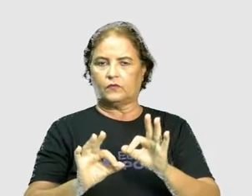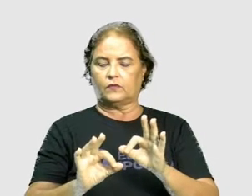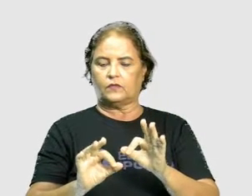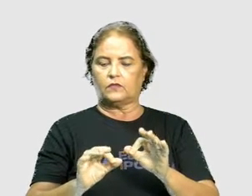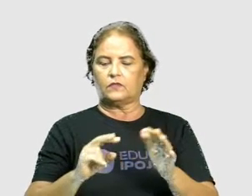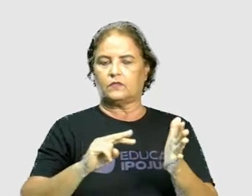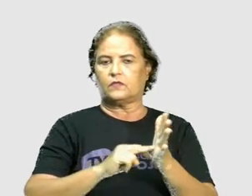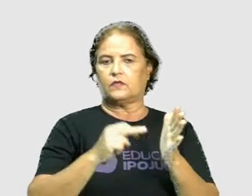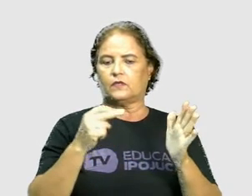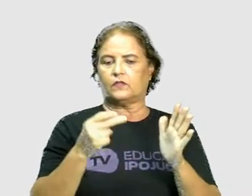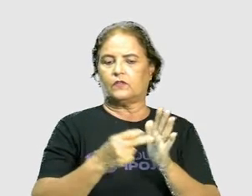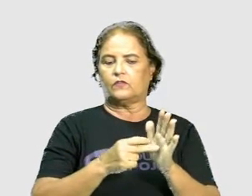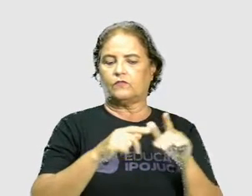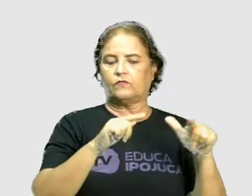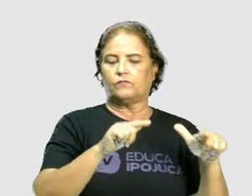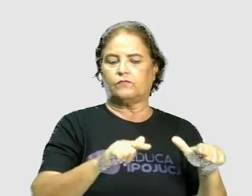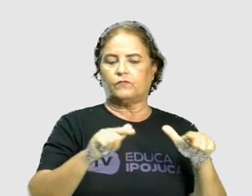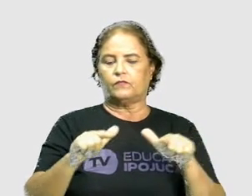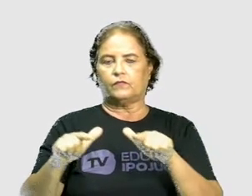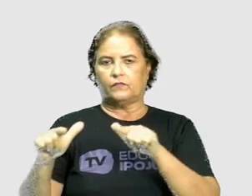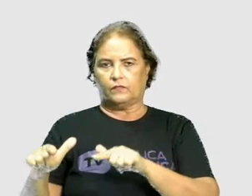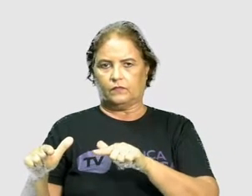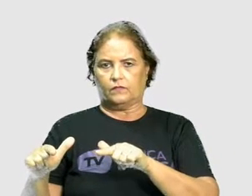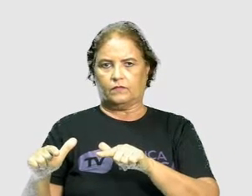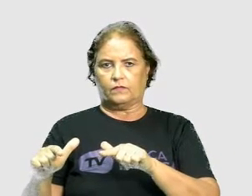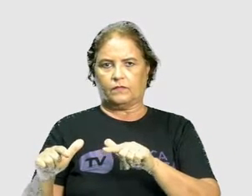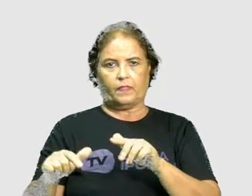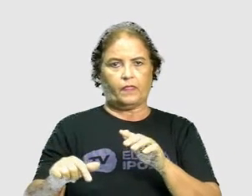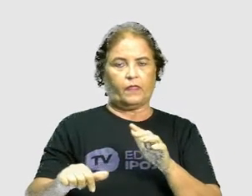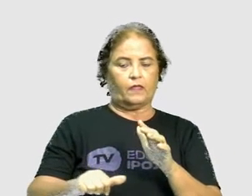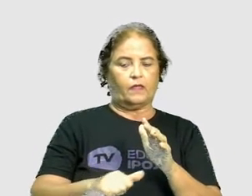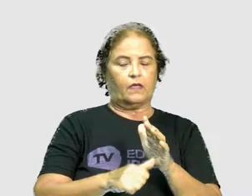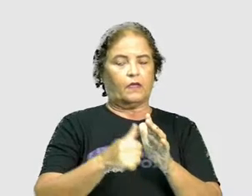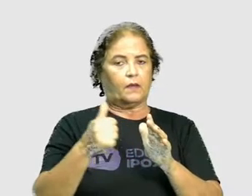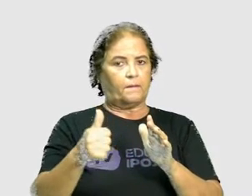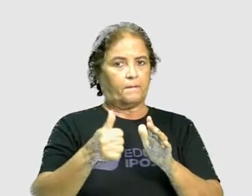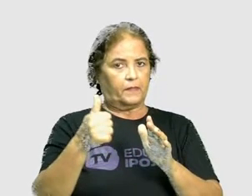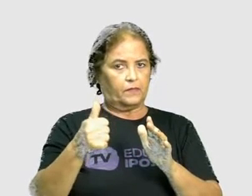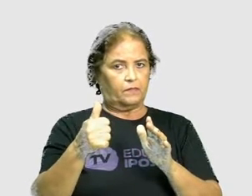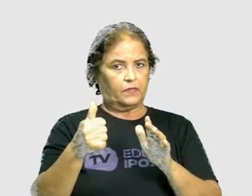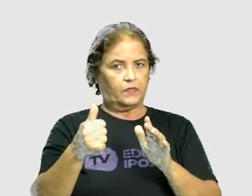posição. A primeira ordem, ela fica mais a nossa